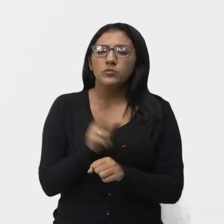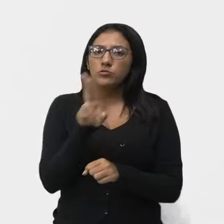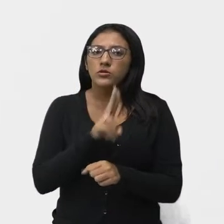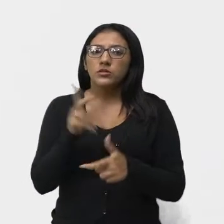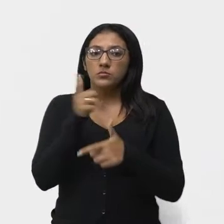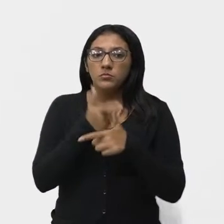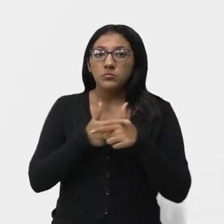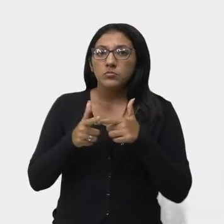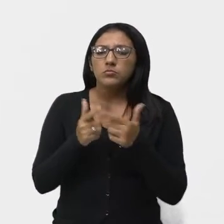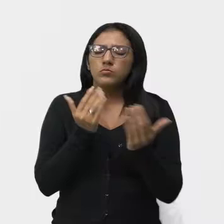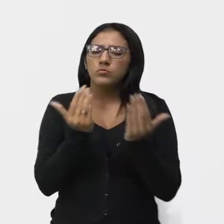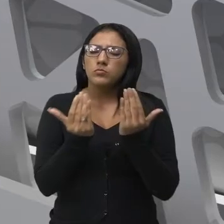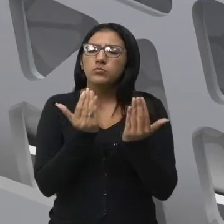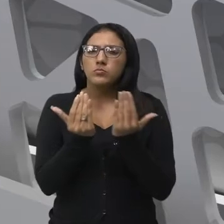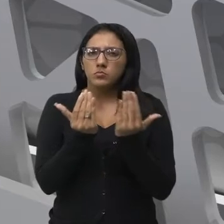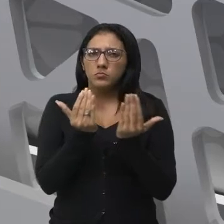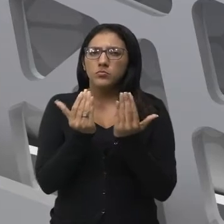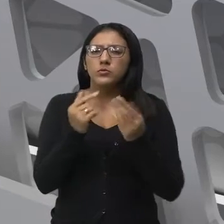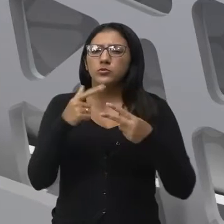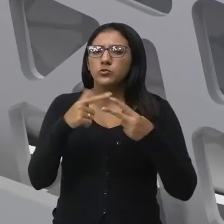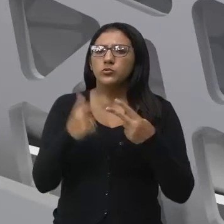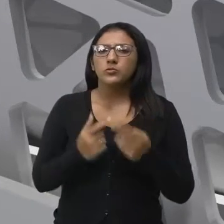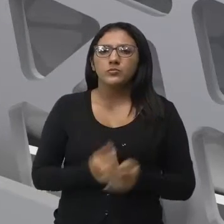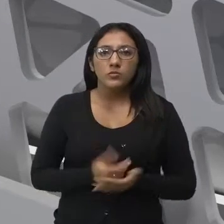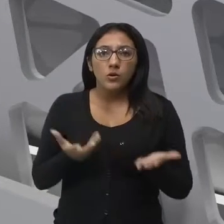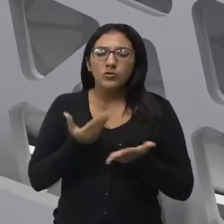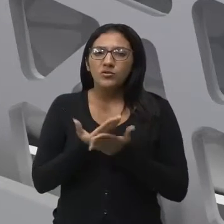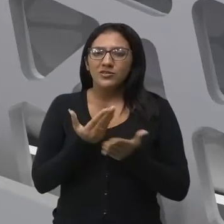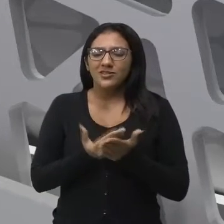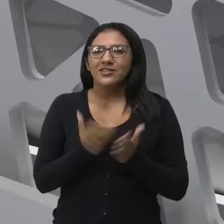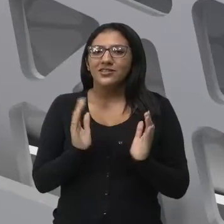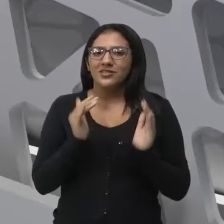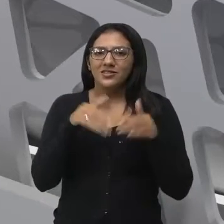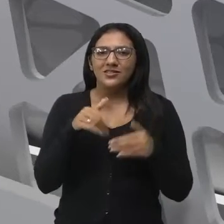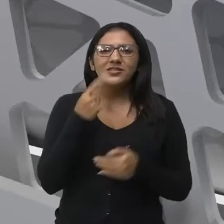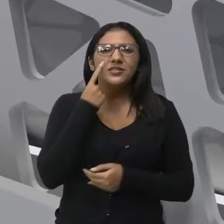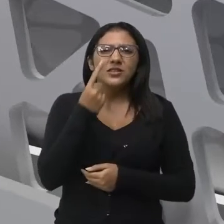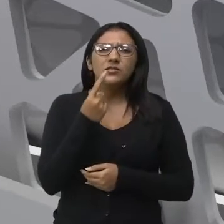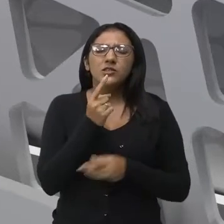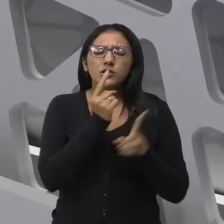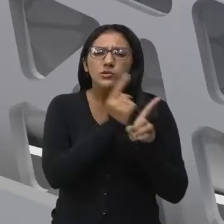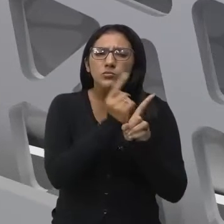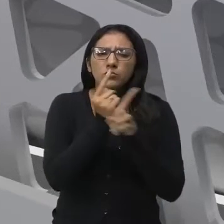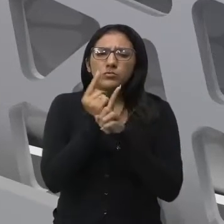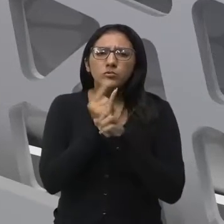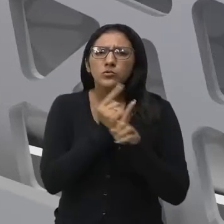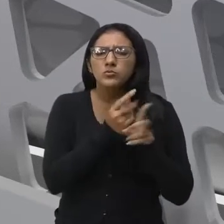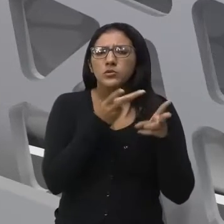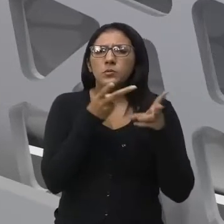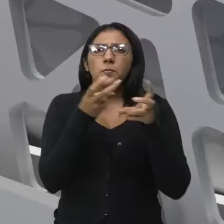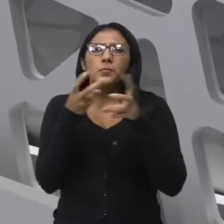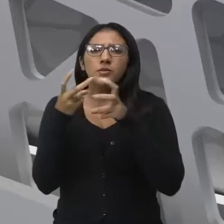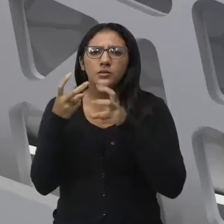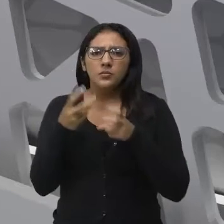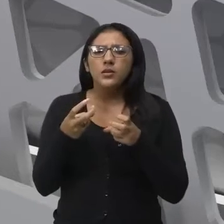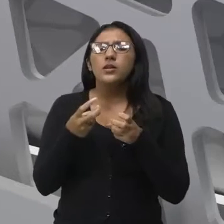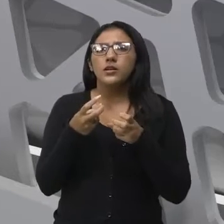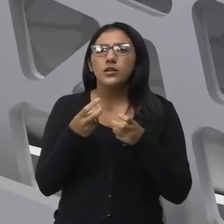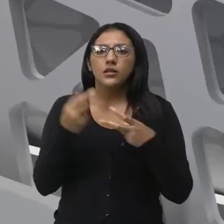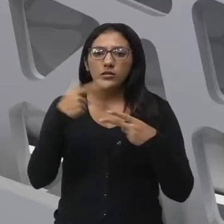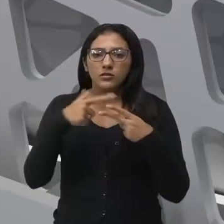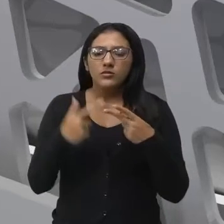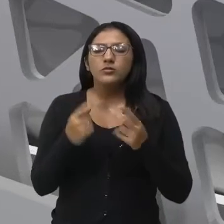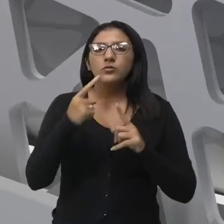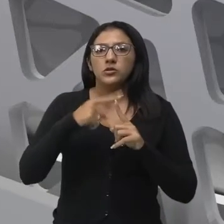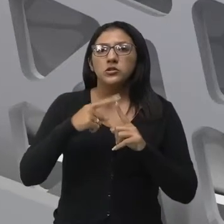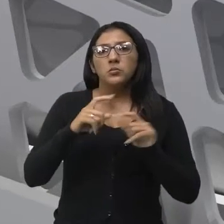razão e proporção. Então, na aula de hoje, a gente vai se concentrar em identificar, né, quando é que a nossa grandeza, as